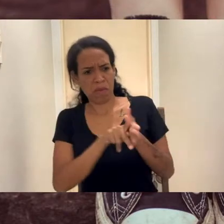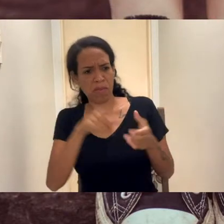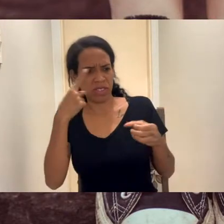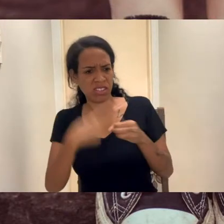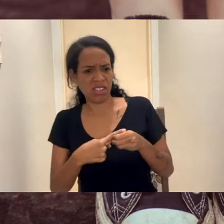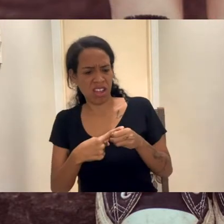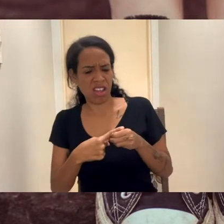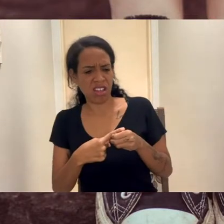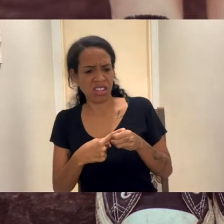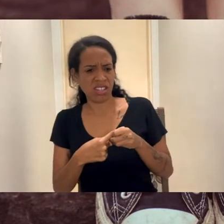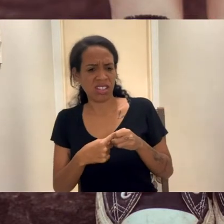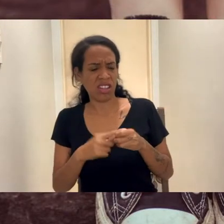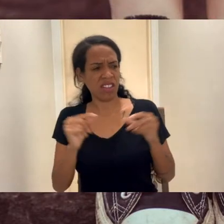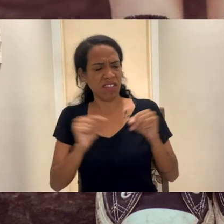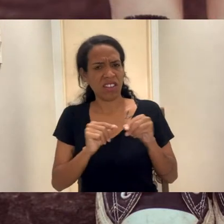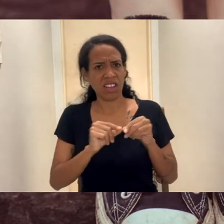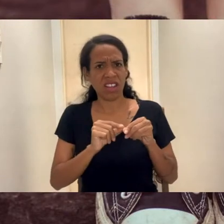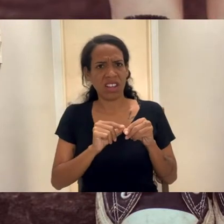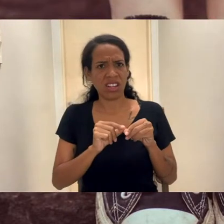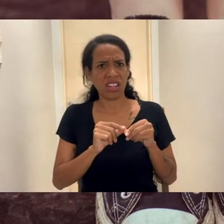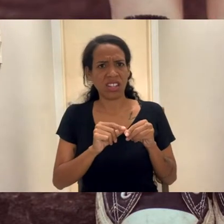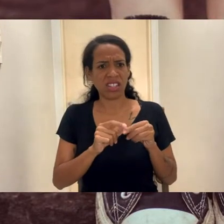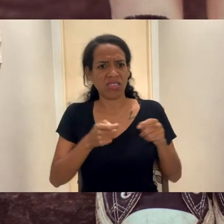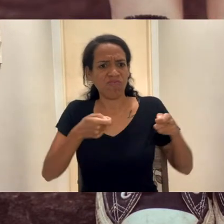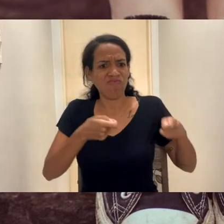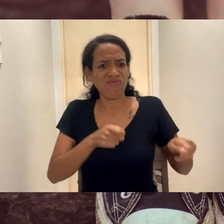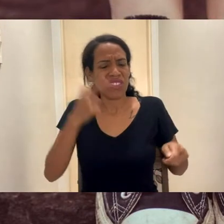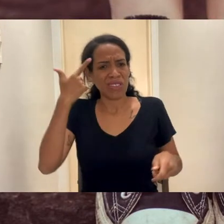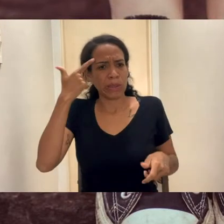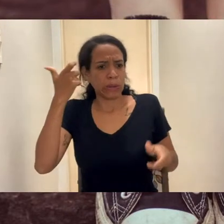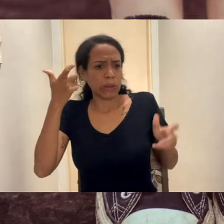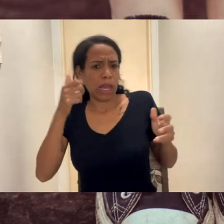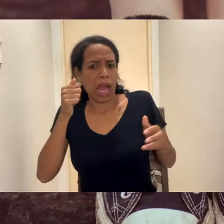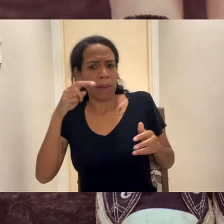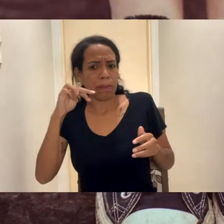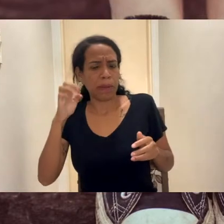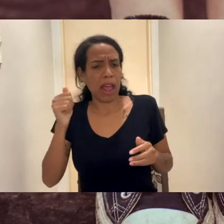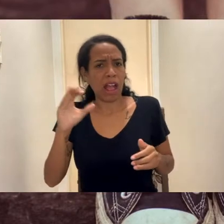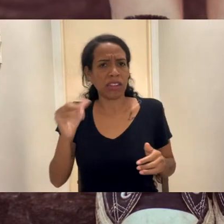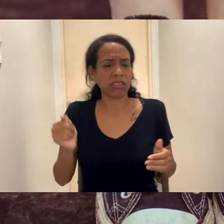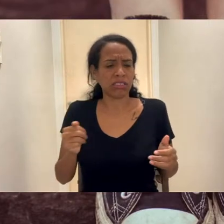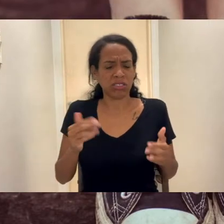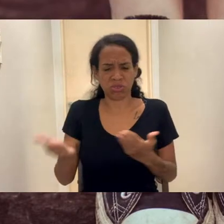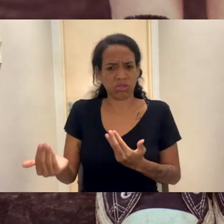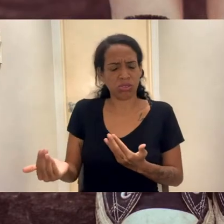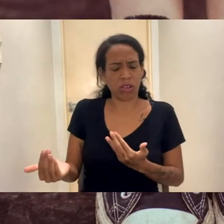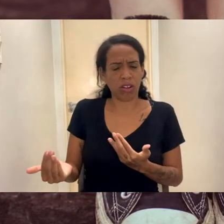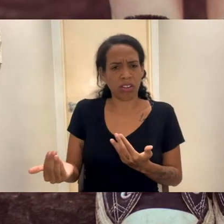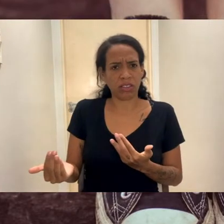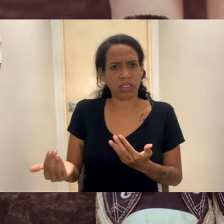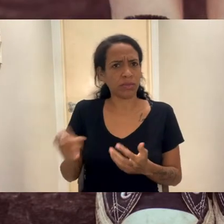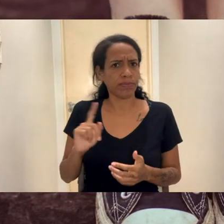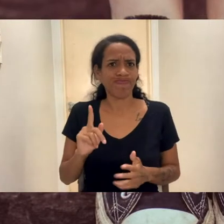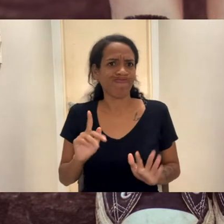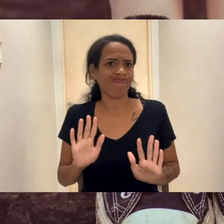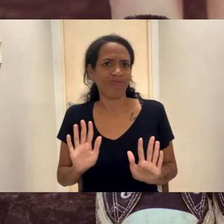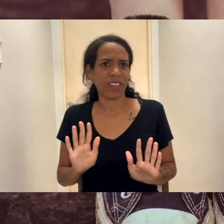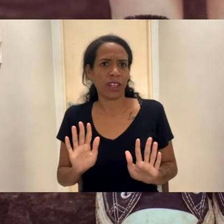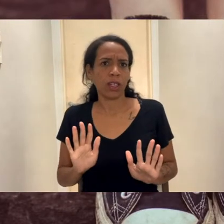ele se configura e se representa como uma ameaça para esses jovens, né? Diante disso, a gente